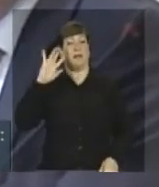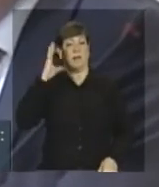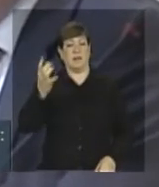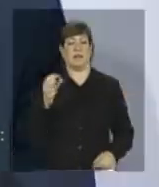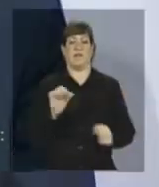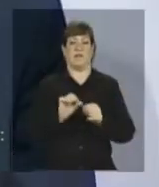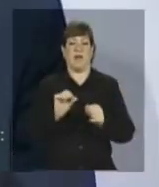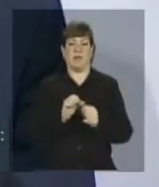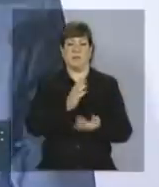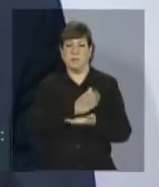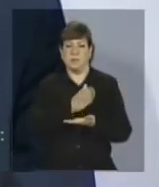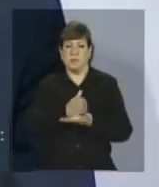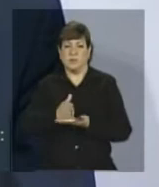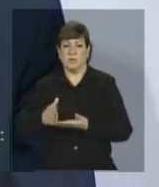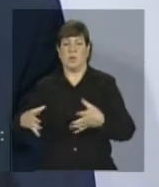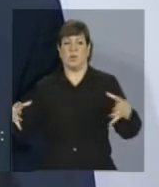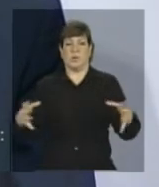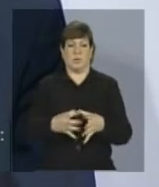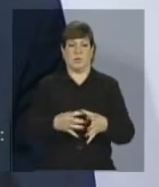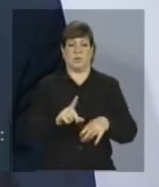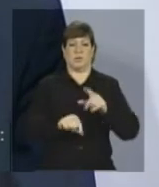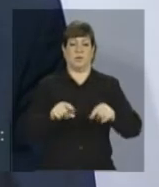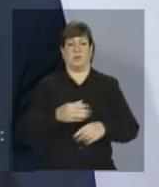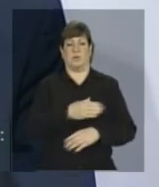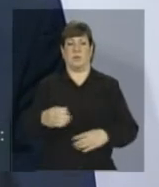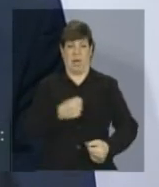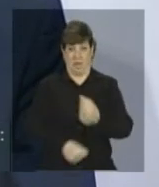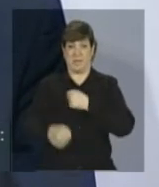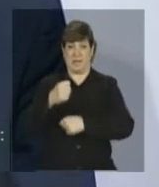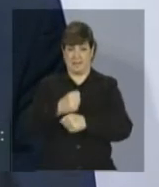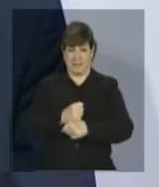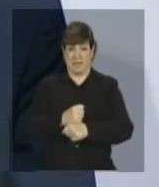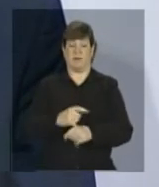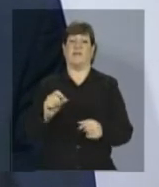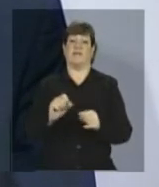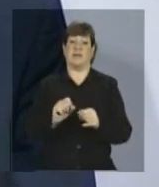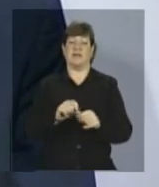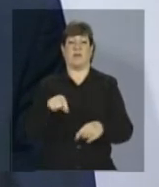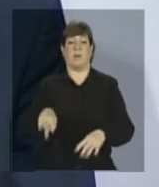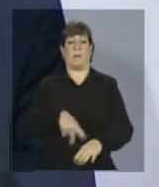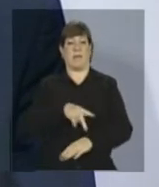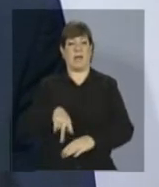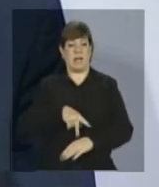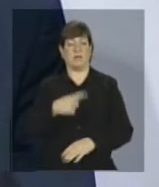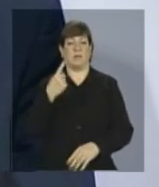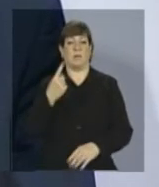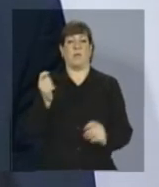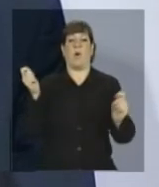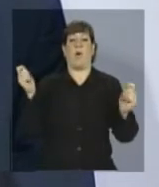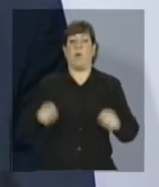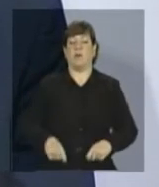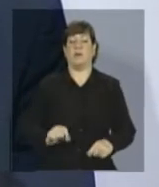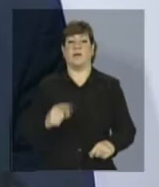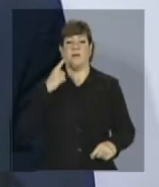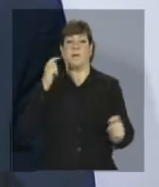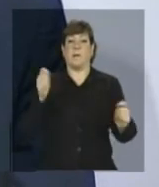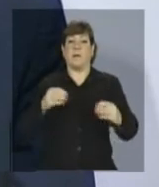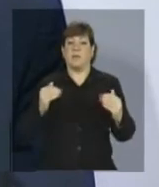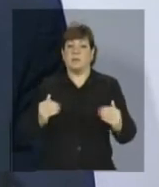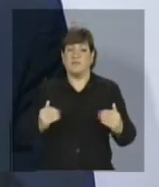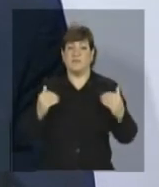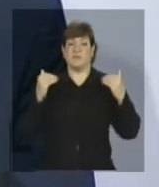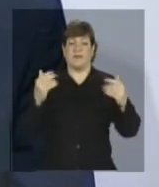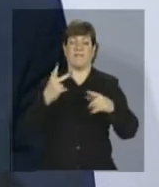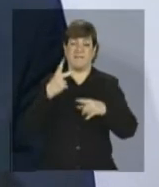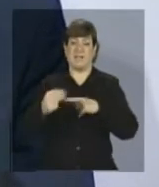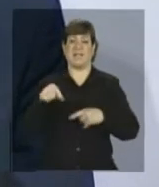de decisões ao longo do ano de 2011 que puseram o país numa condição de poder superar esse período